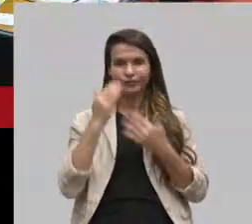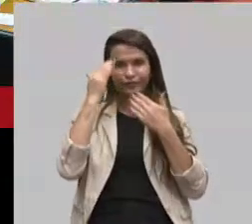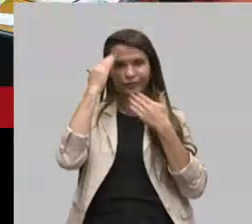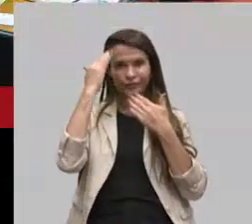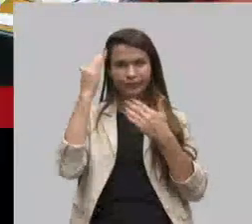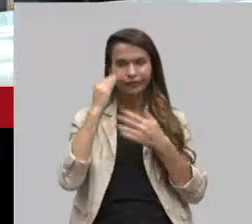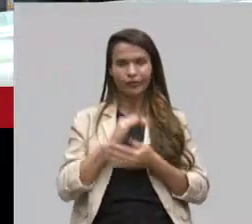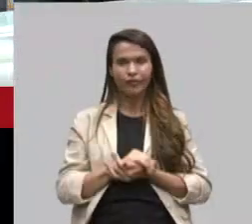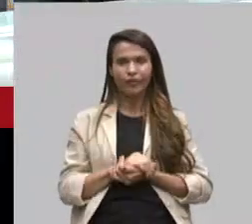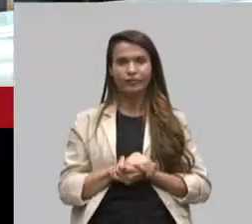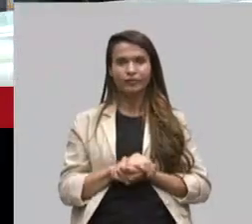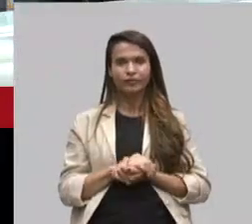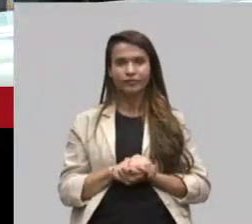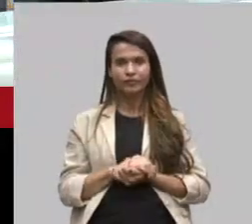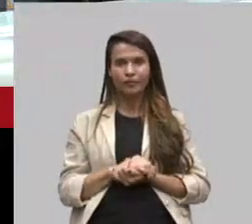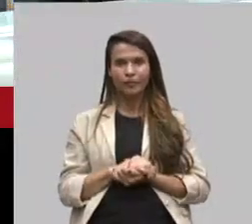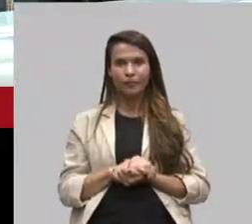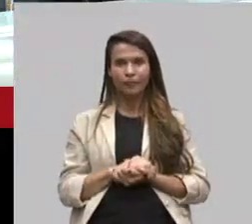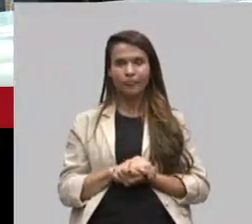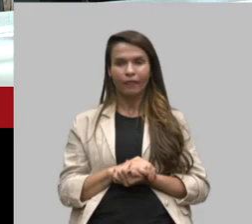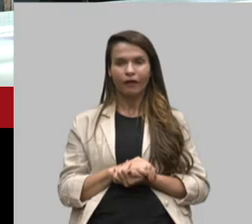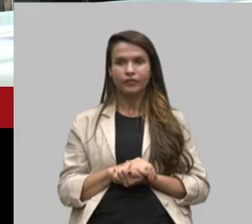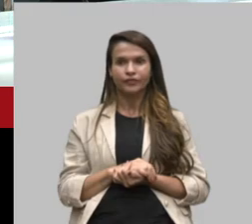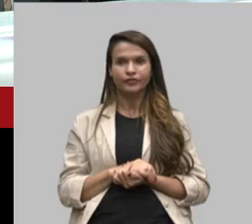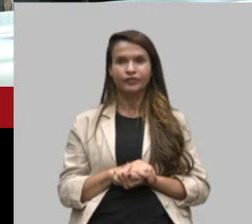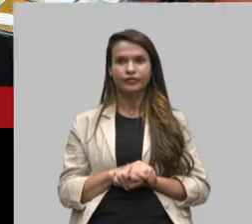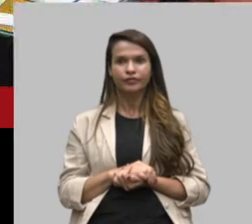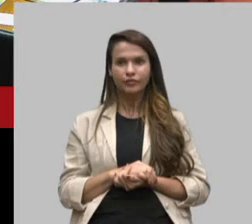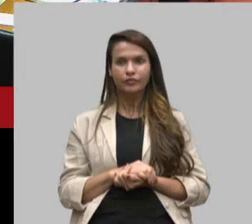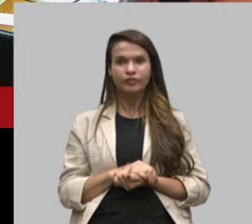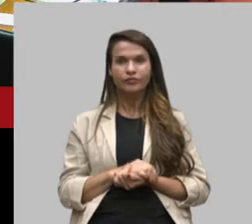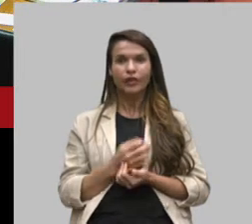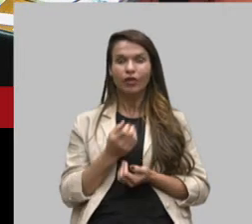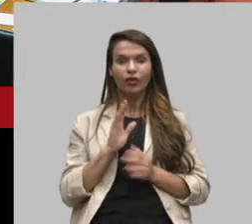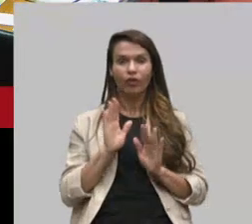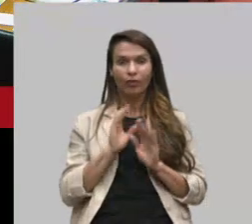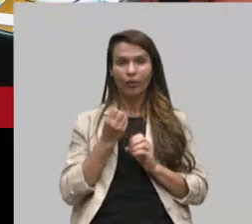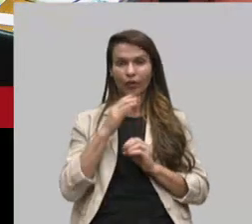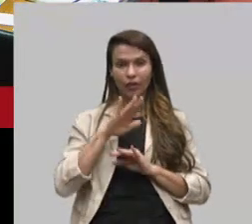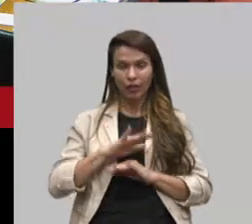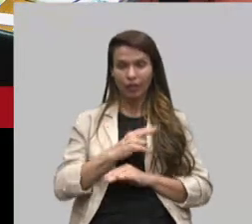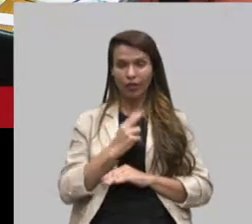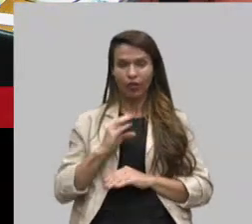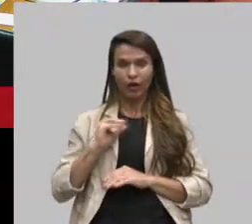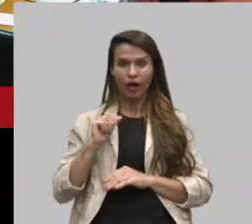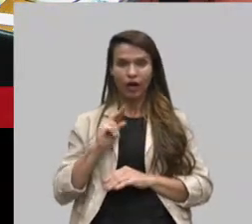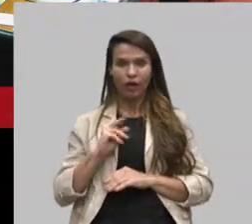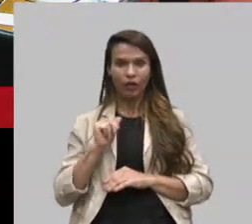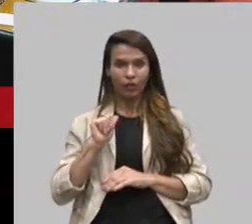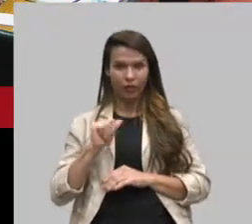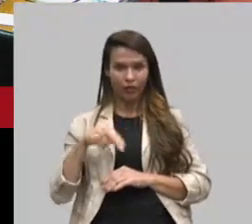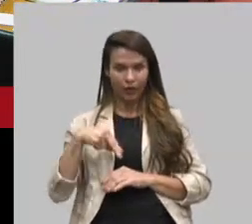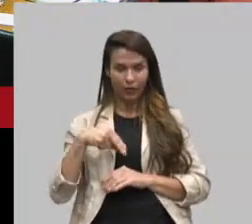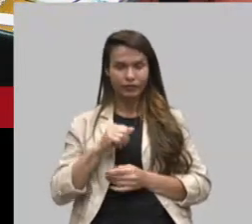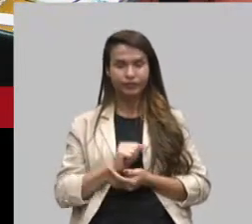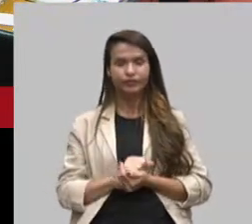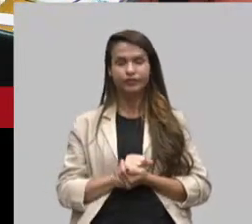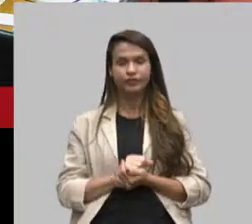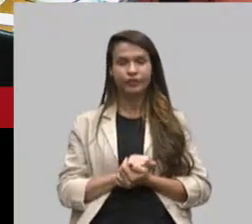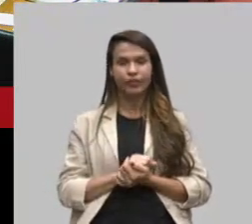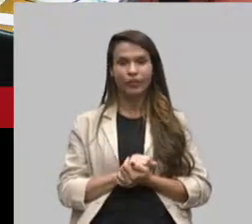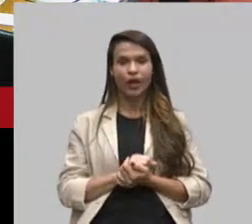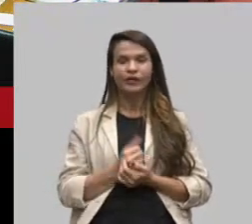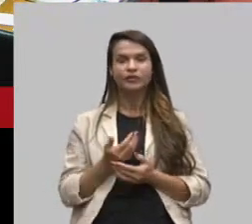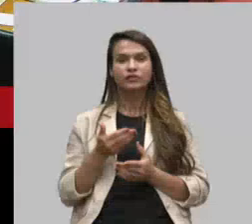obrigado Cauan pode falar Olá boa tarde meu nome é Kauan sou de Alpinópolis e eu vim que votar a